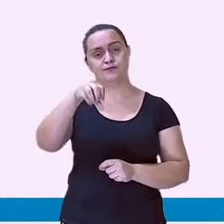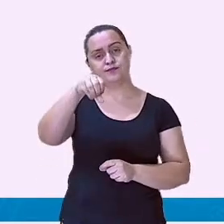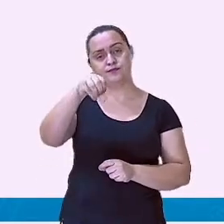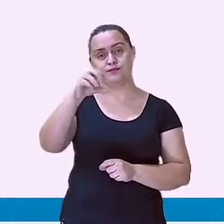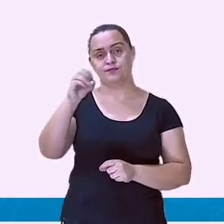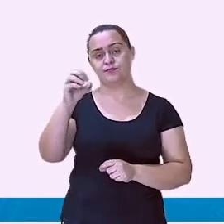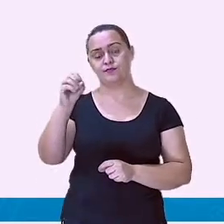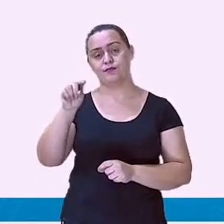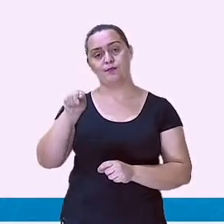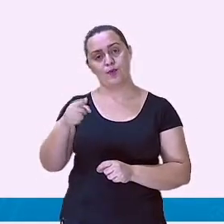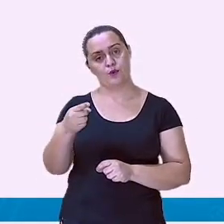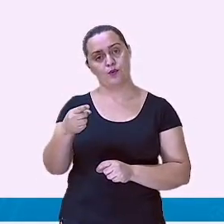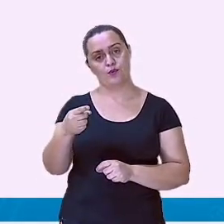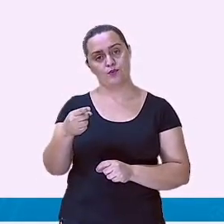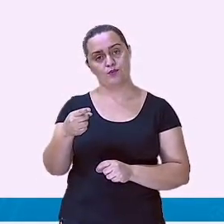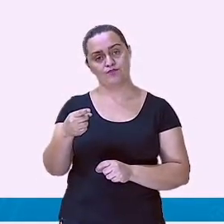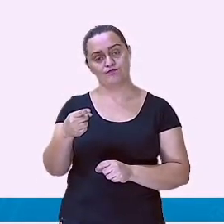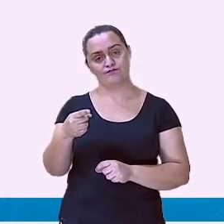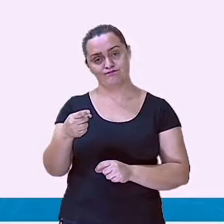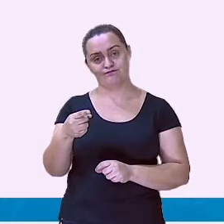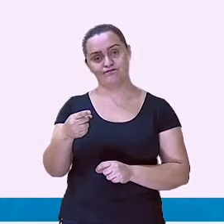eu disse para vocês,